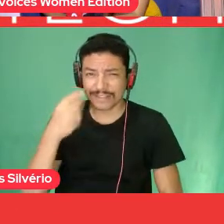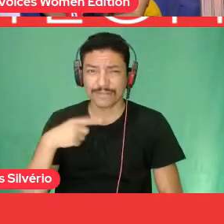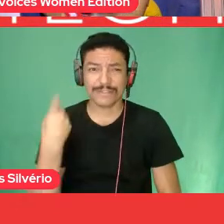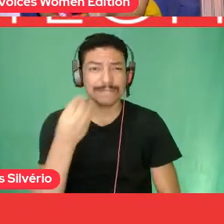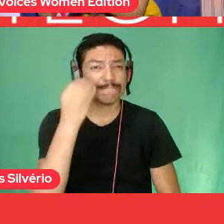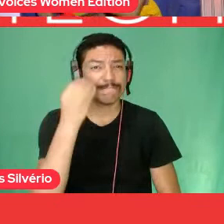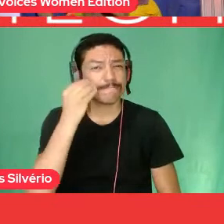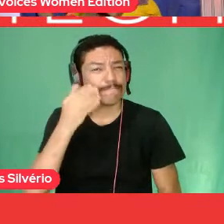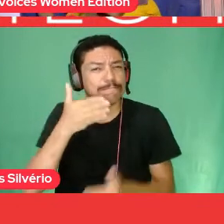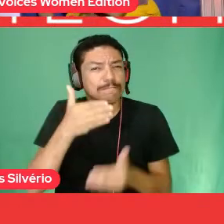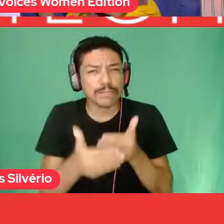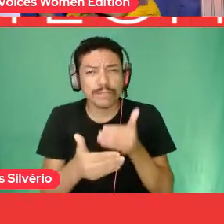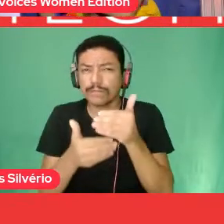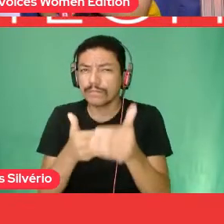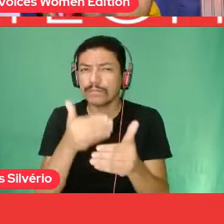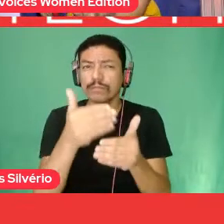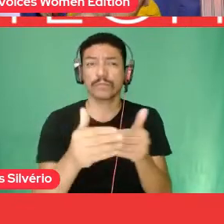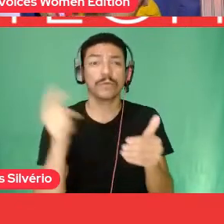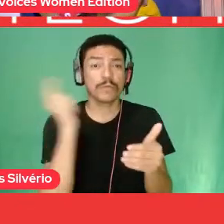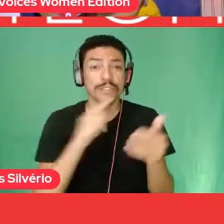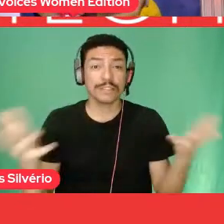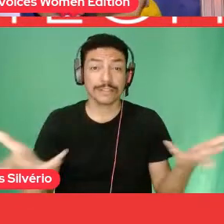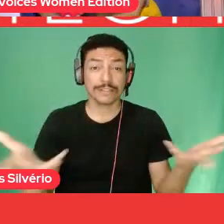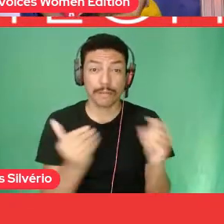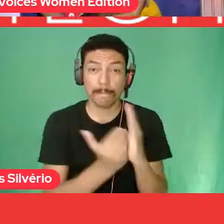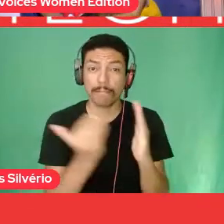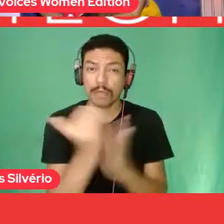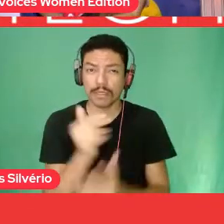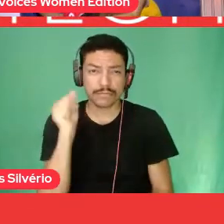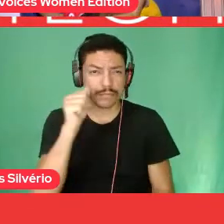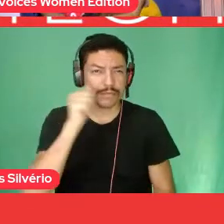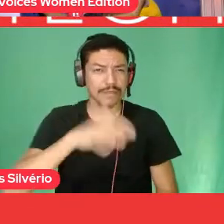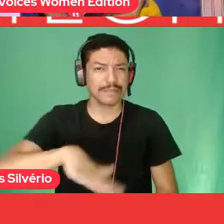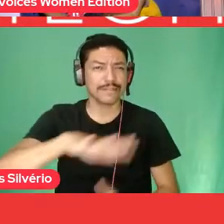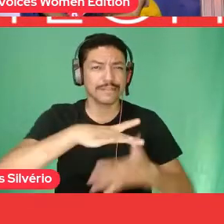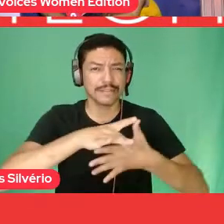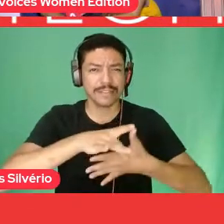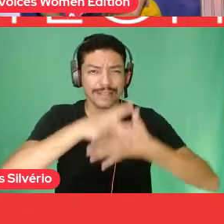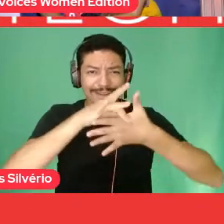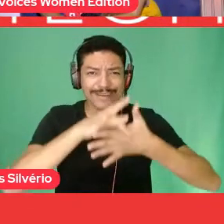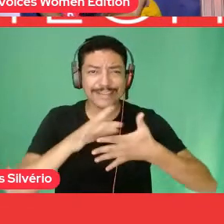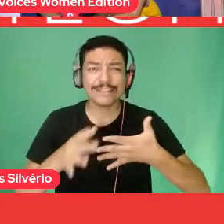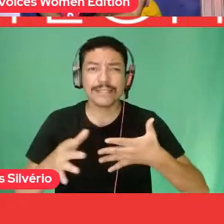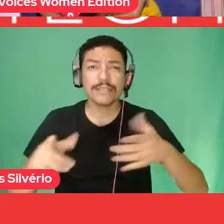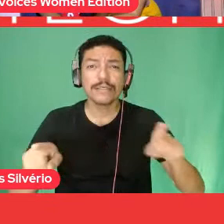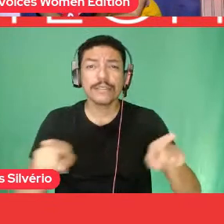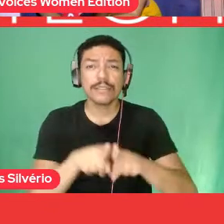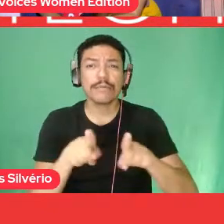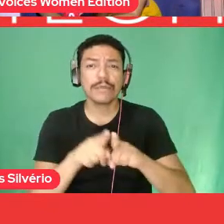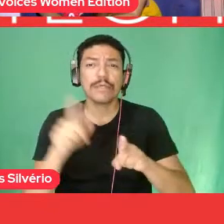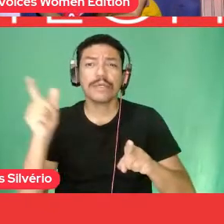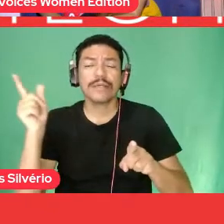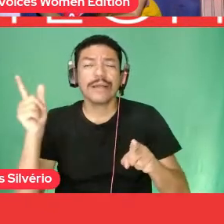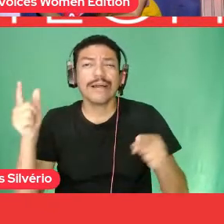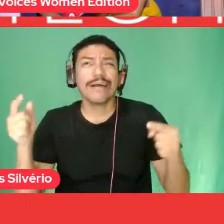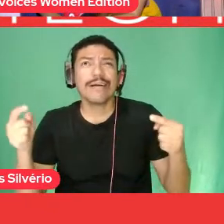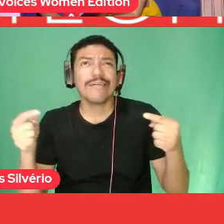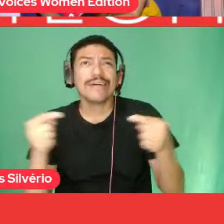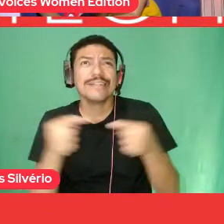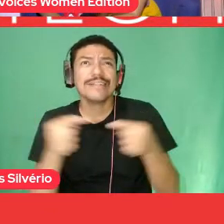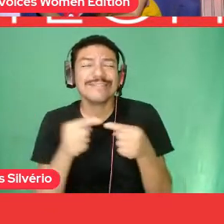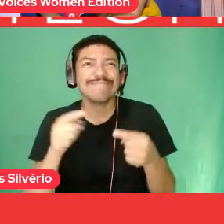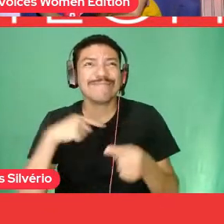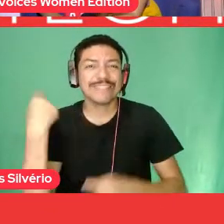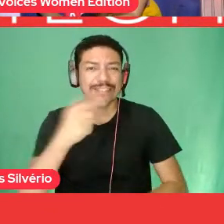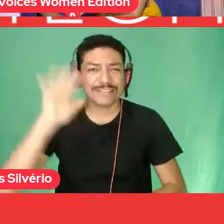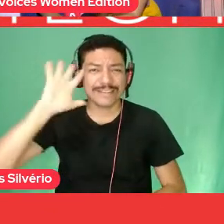como eu falei, que a gente tenha mais mulheres na liderança, né? E passa muito por a gente refletir